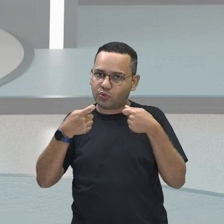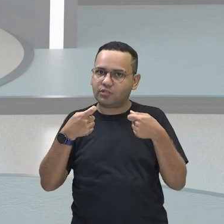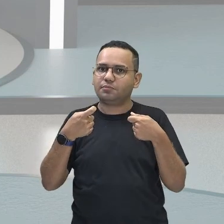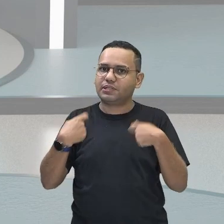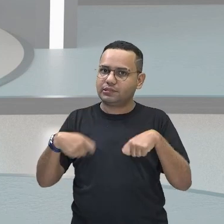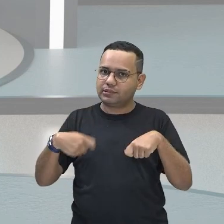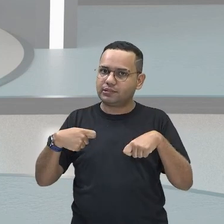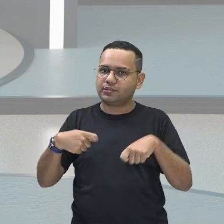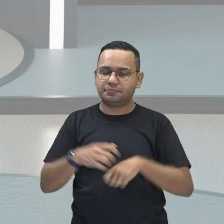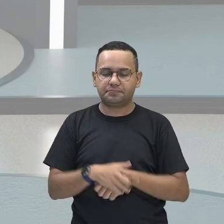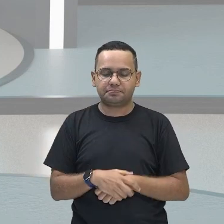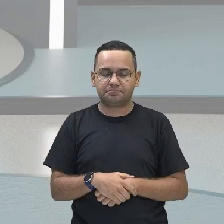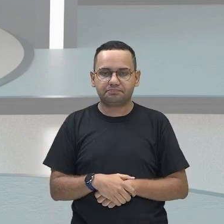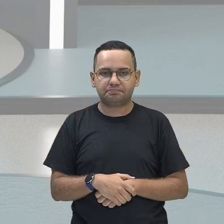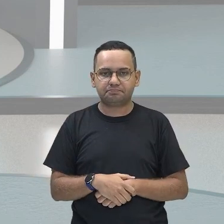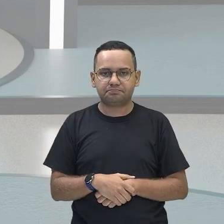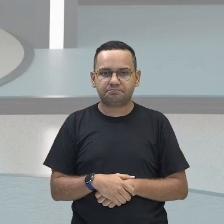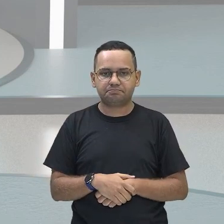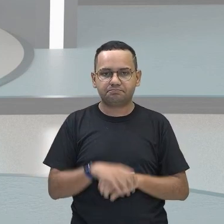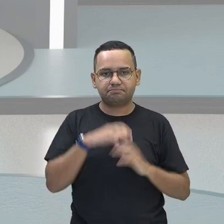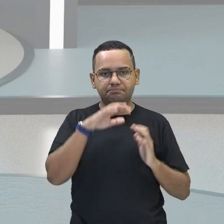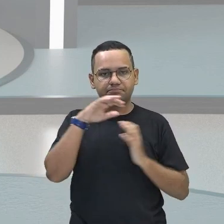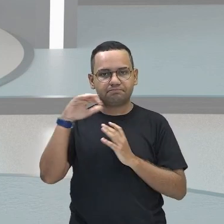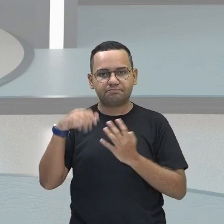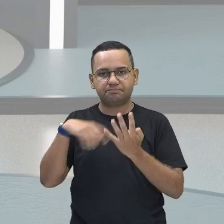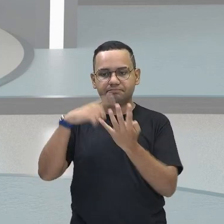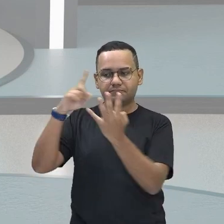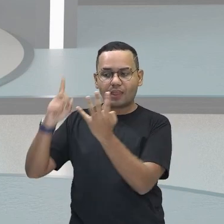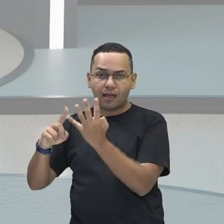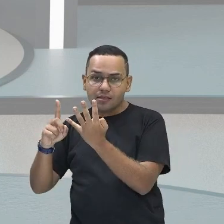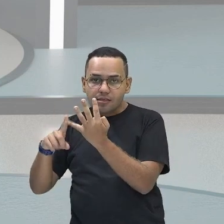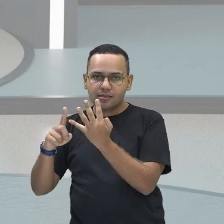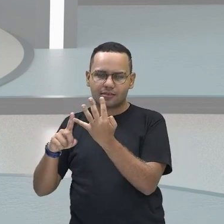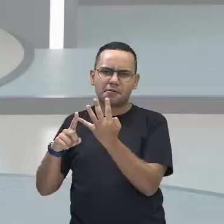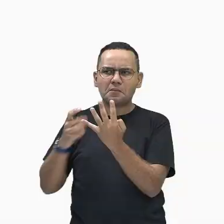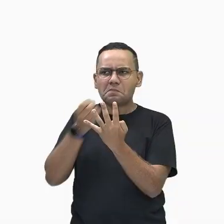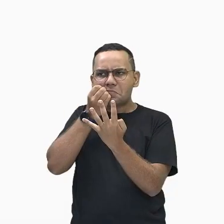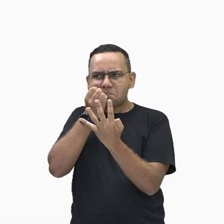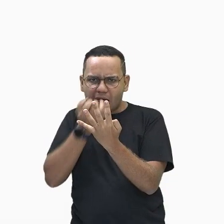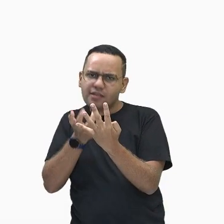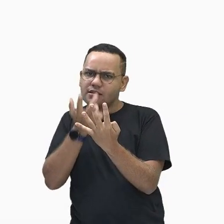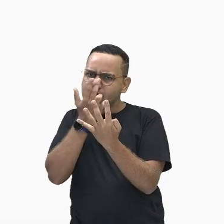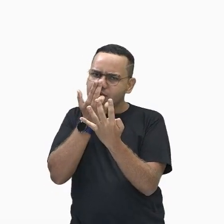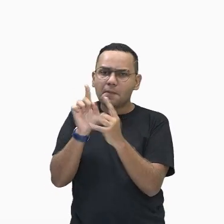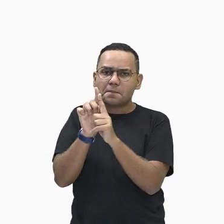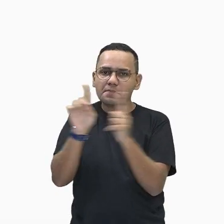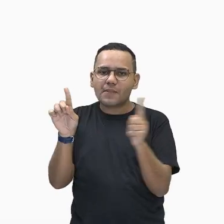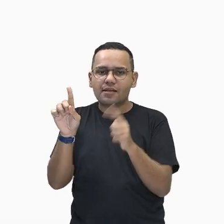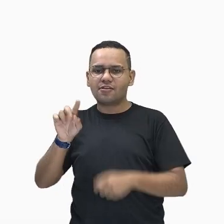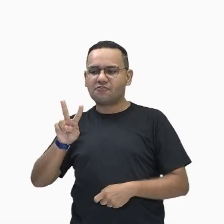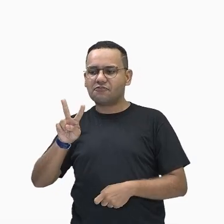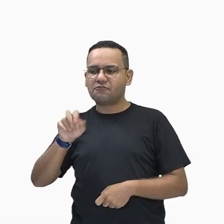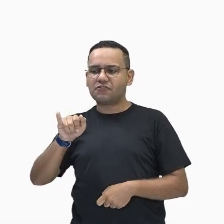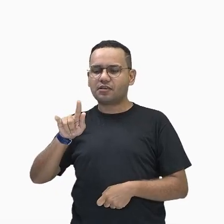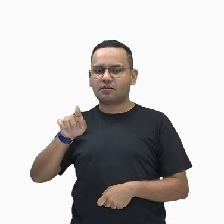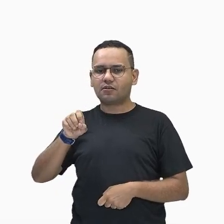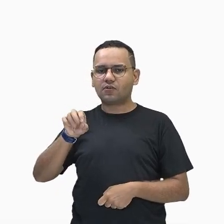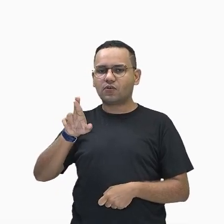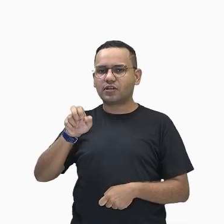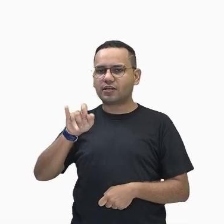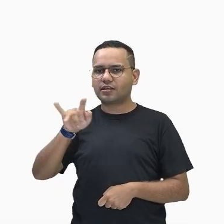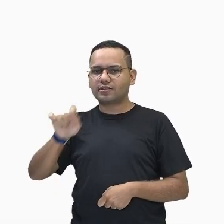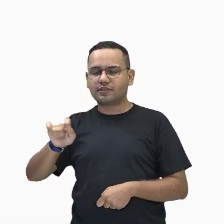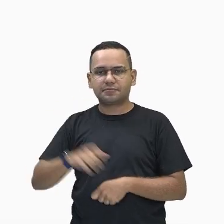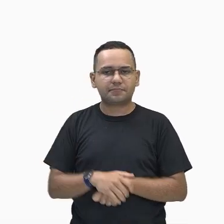Ok por último essa que parece que é boa mas também não é é a vigorexia que é também